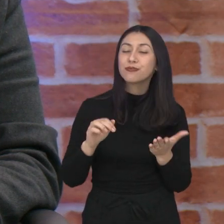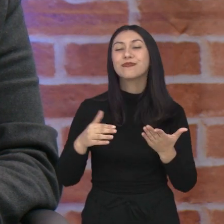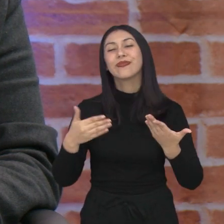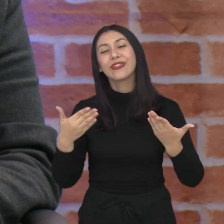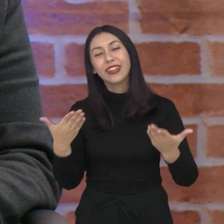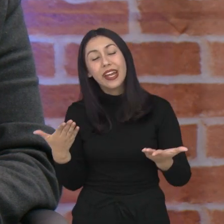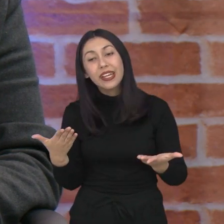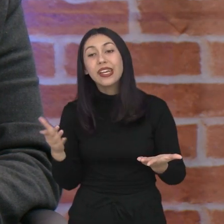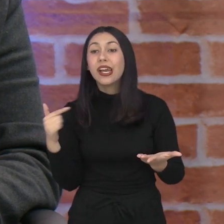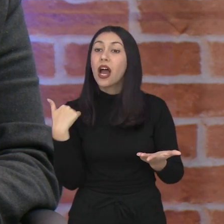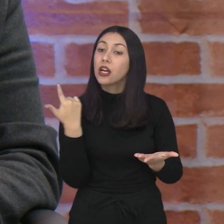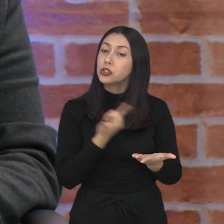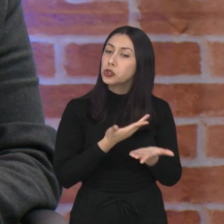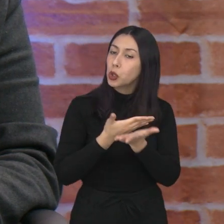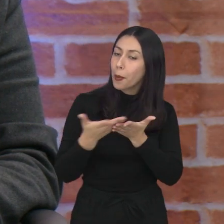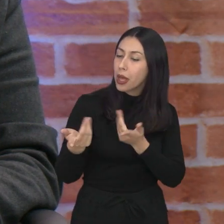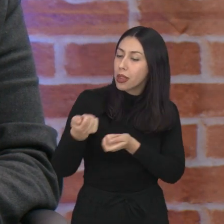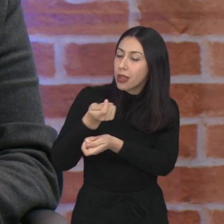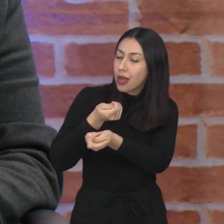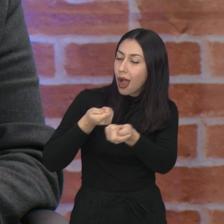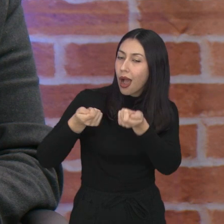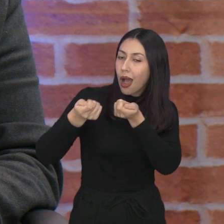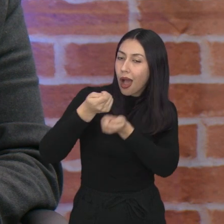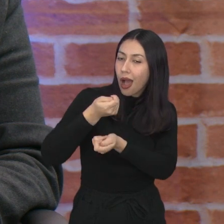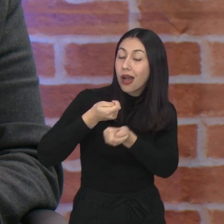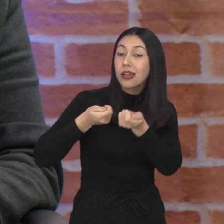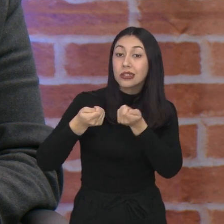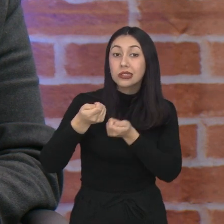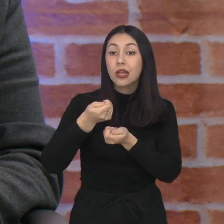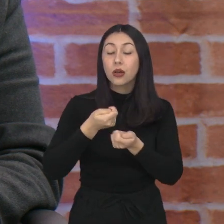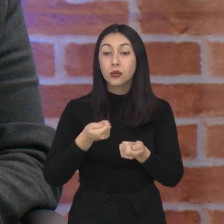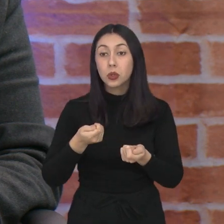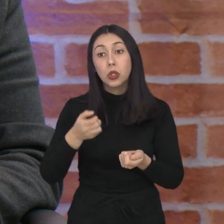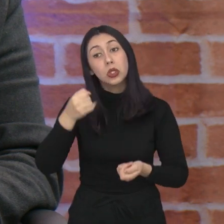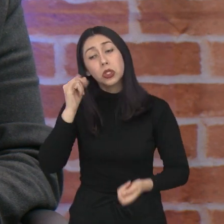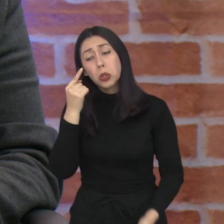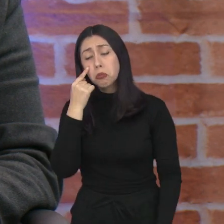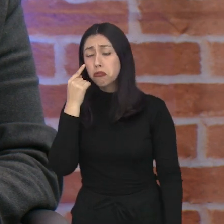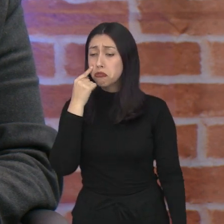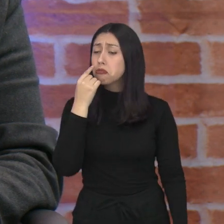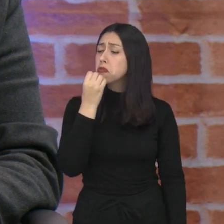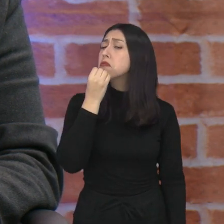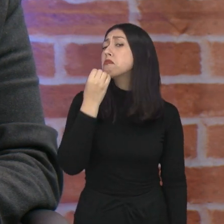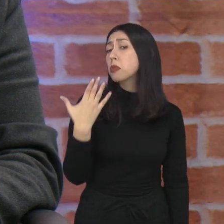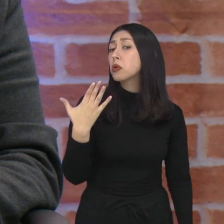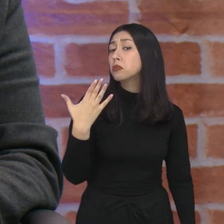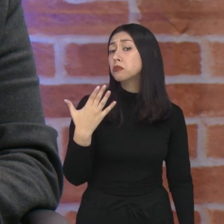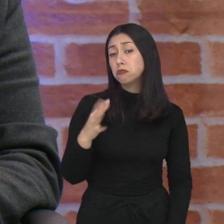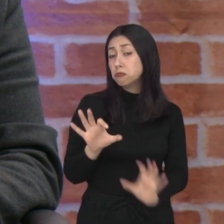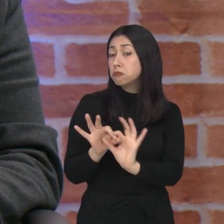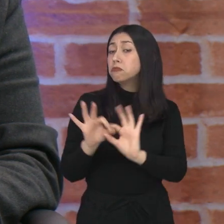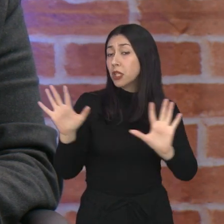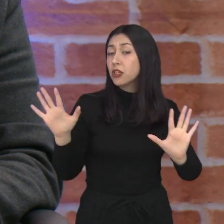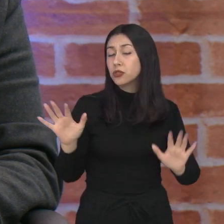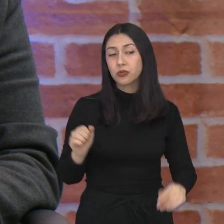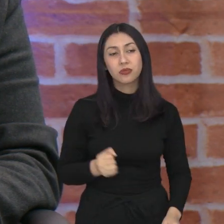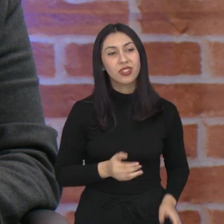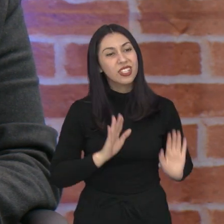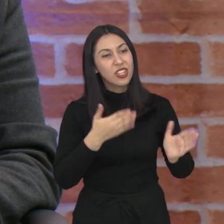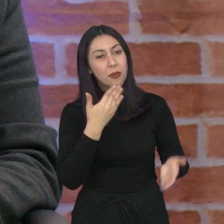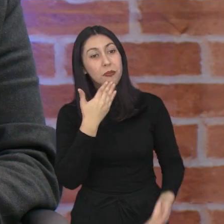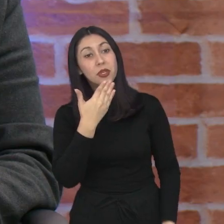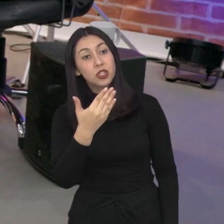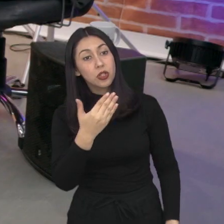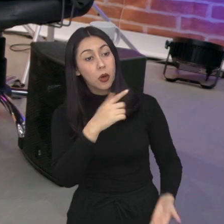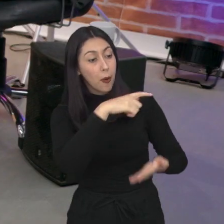gente faz uma árdua negociação e se eu achar que vale a pena, eles publicam meu trabalho. Já pediram